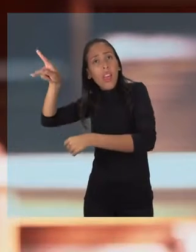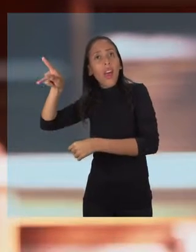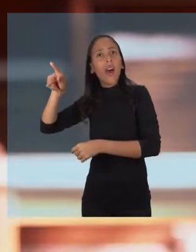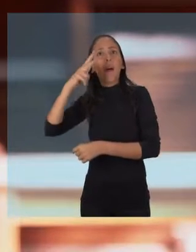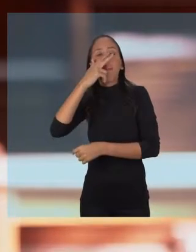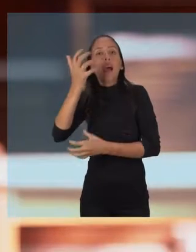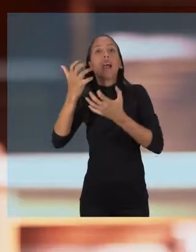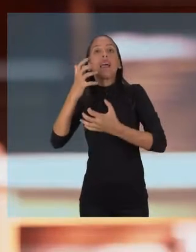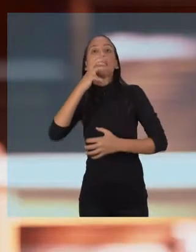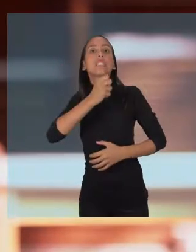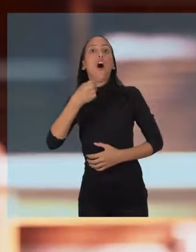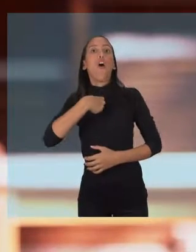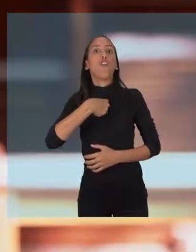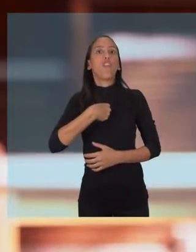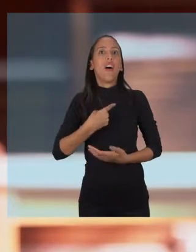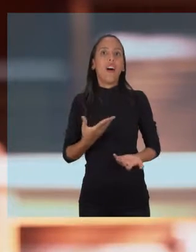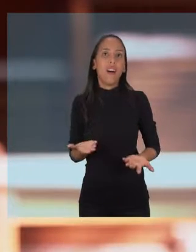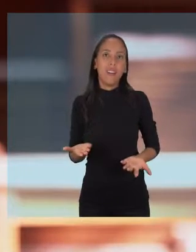me salvar.